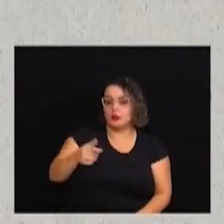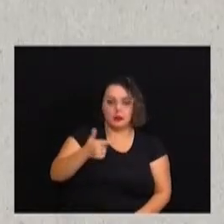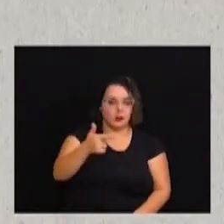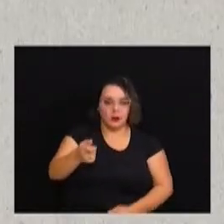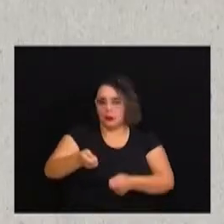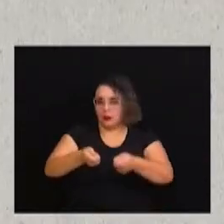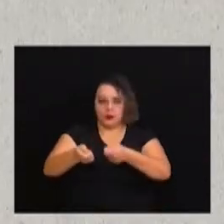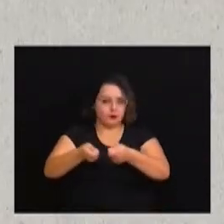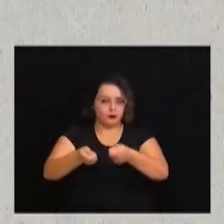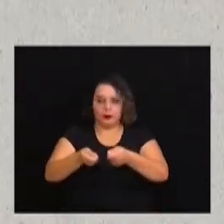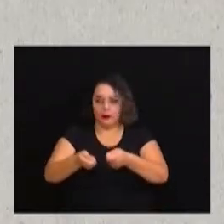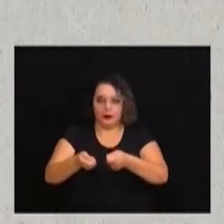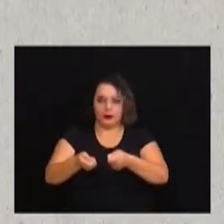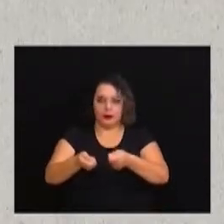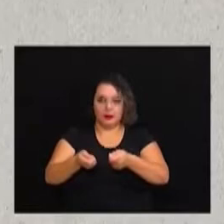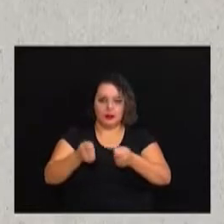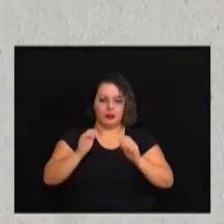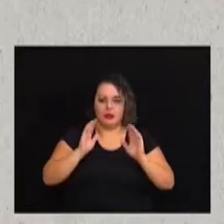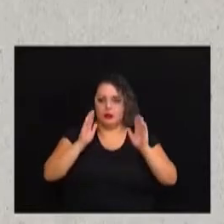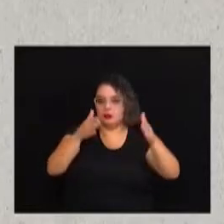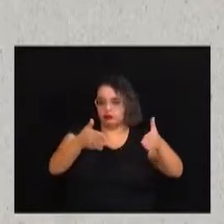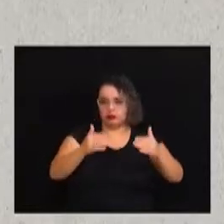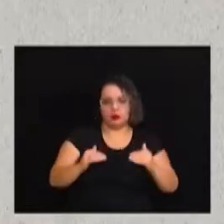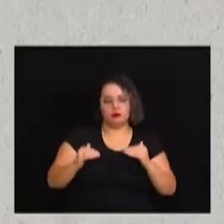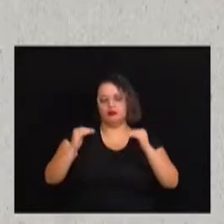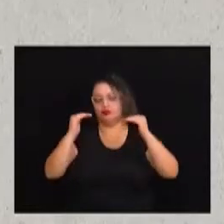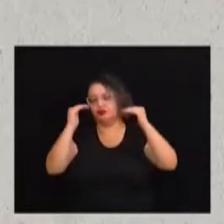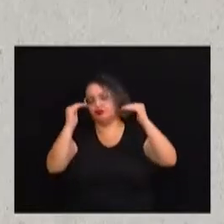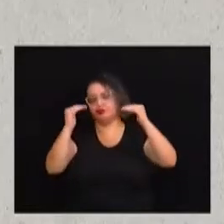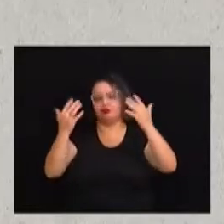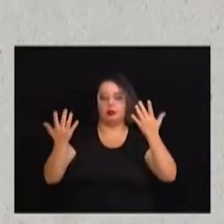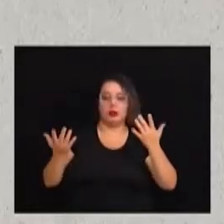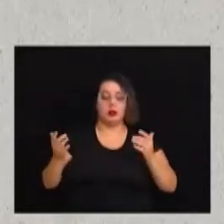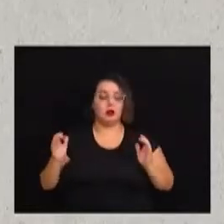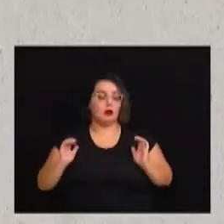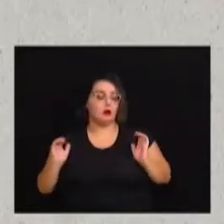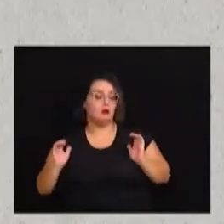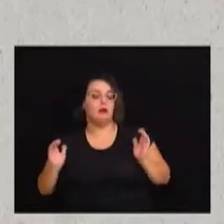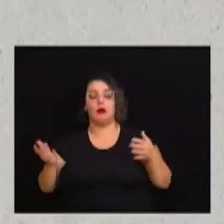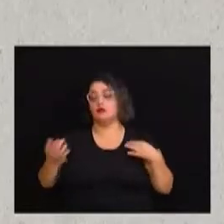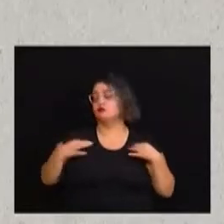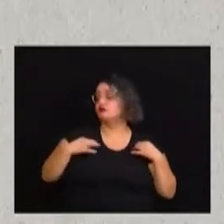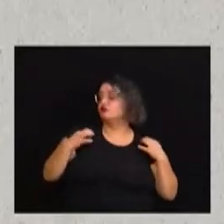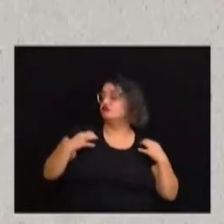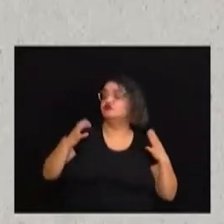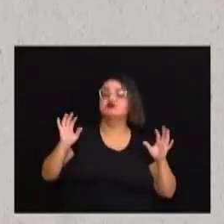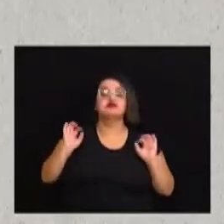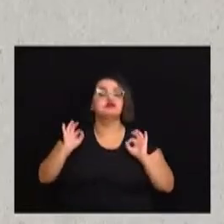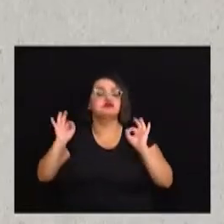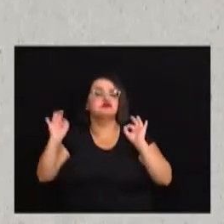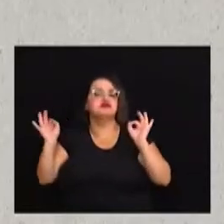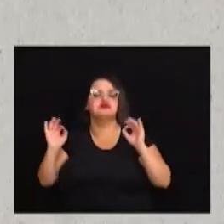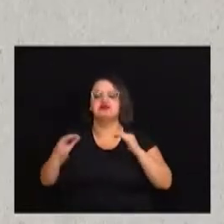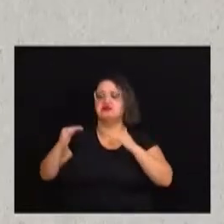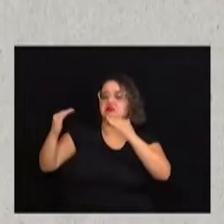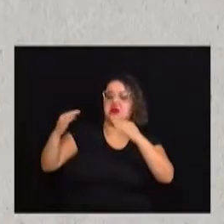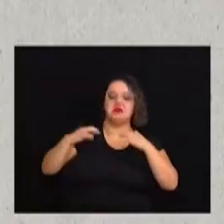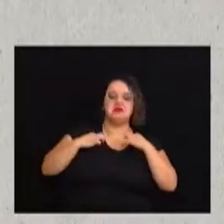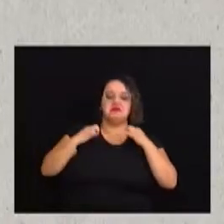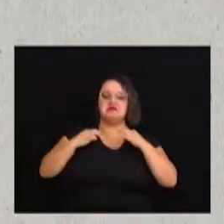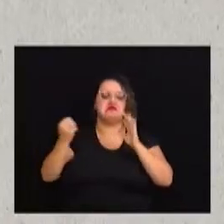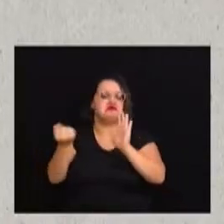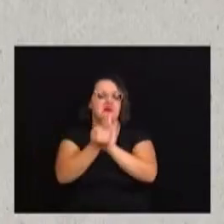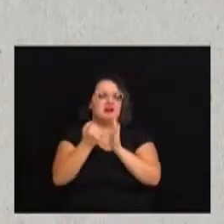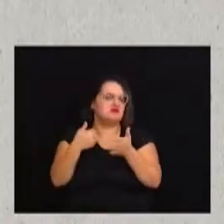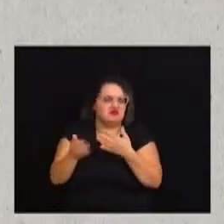é nem muito ligado aos status, ele não tem uma necessidade de estar sempre ali no alto, com roupas